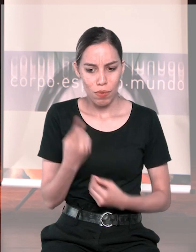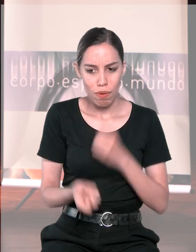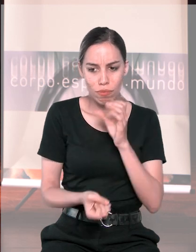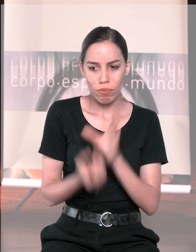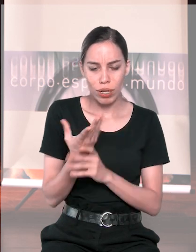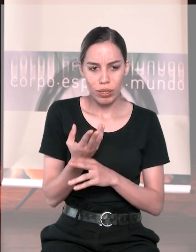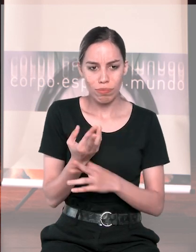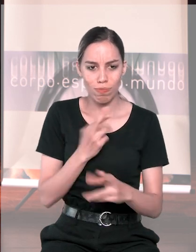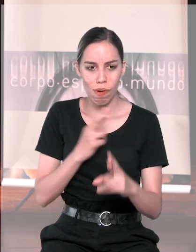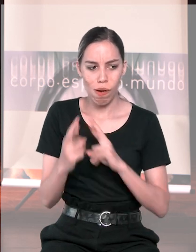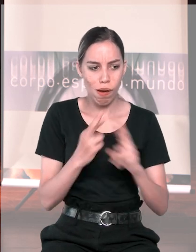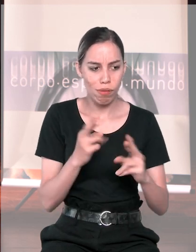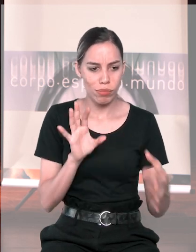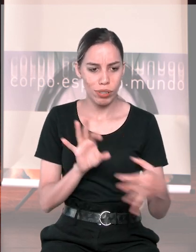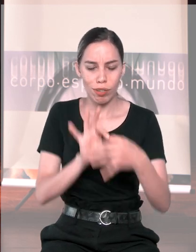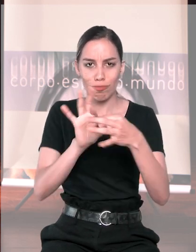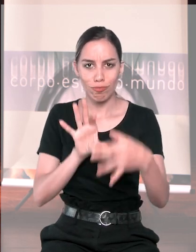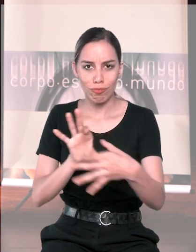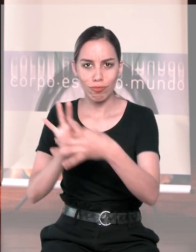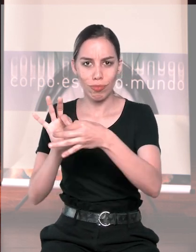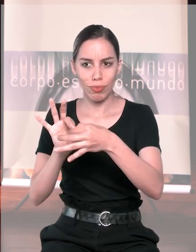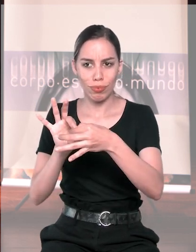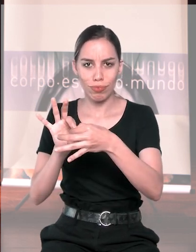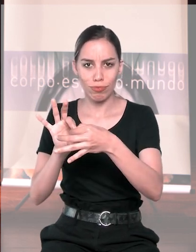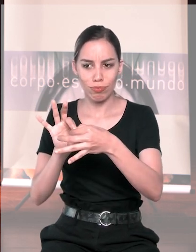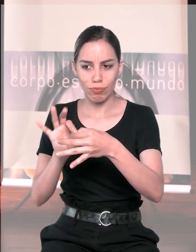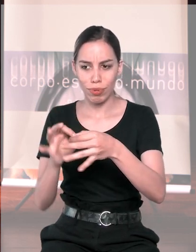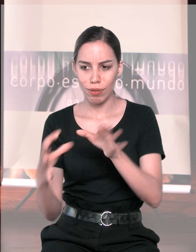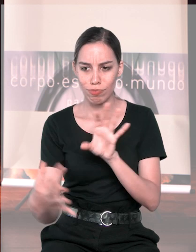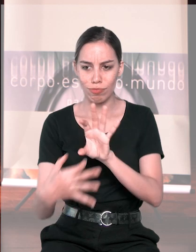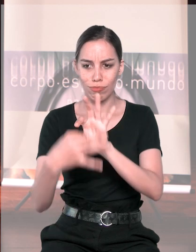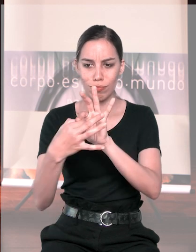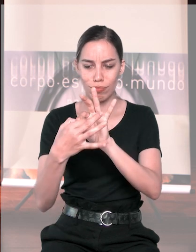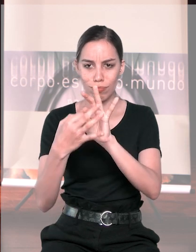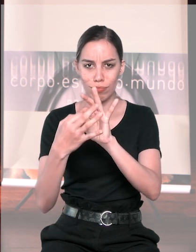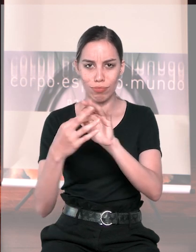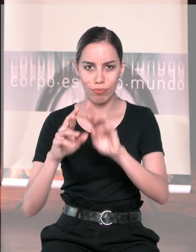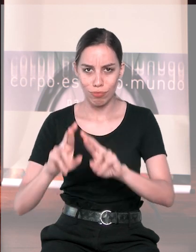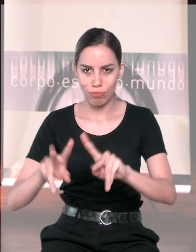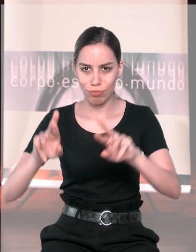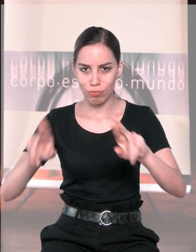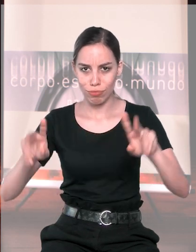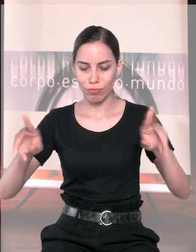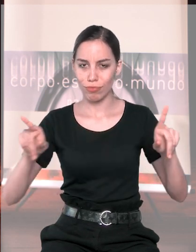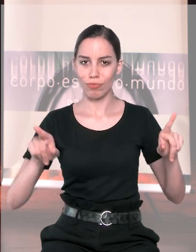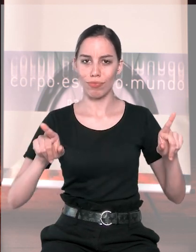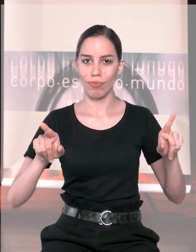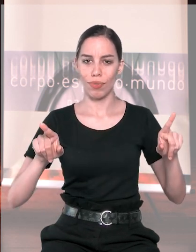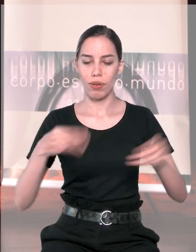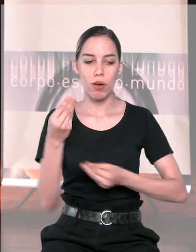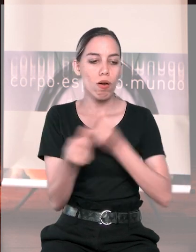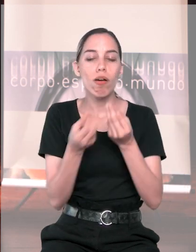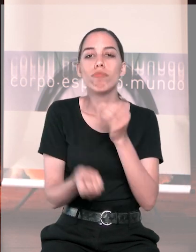cria relação, como a gente cria conexão entre mundos tão heterogêneos. Como é que a